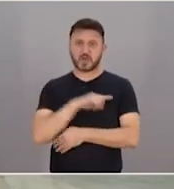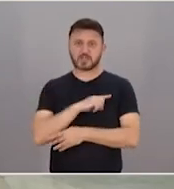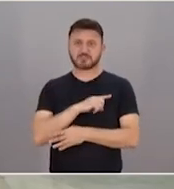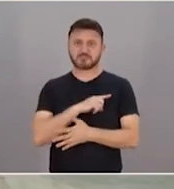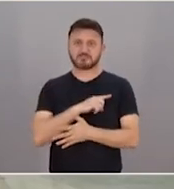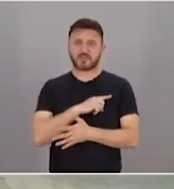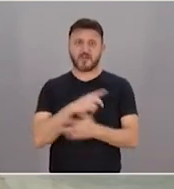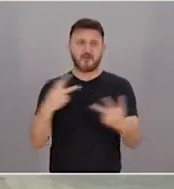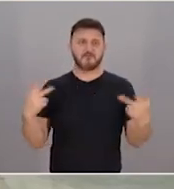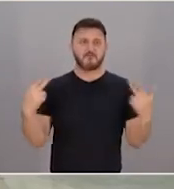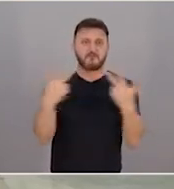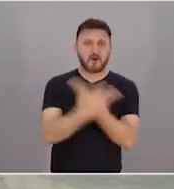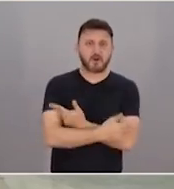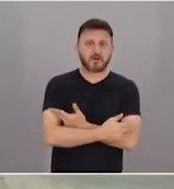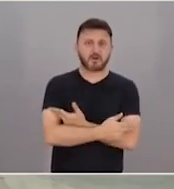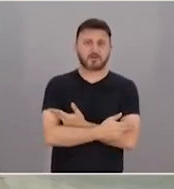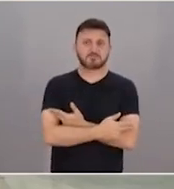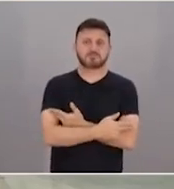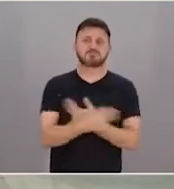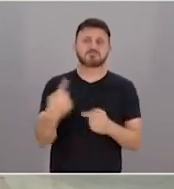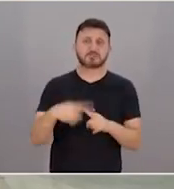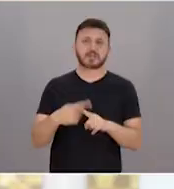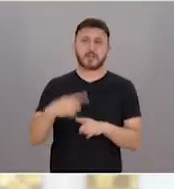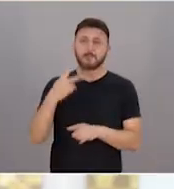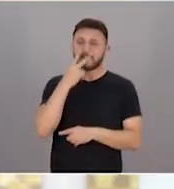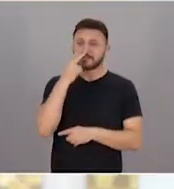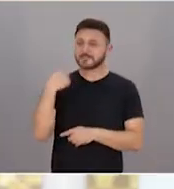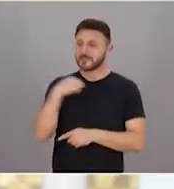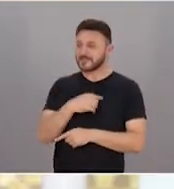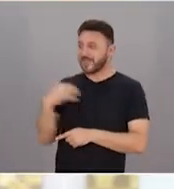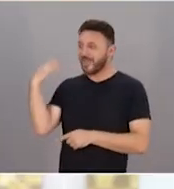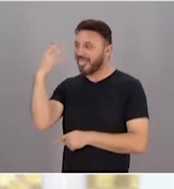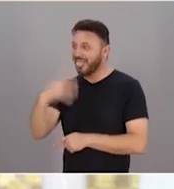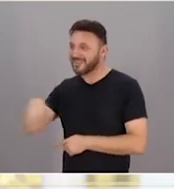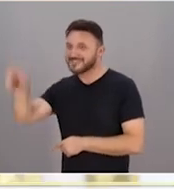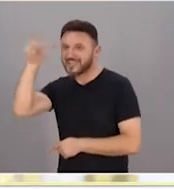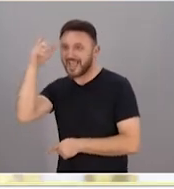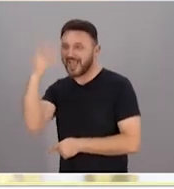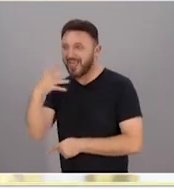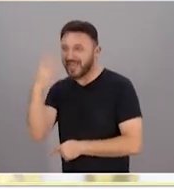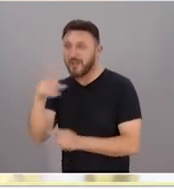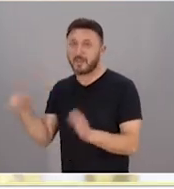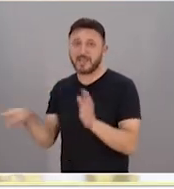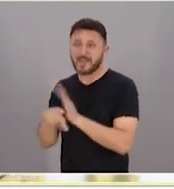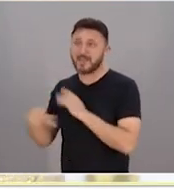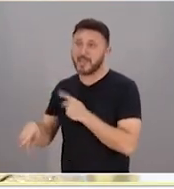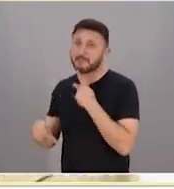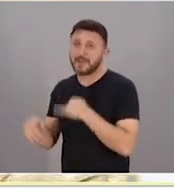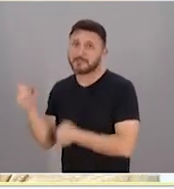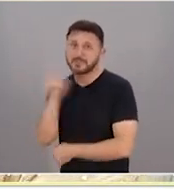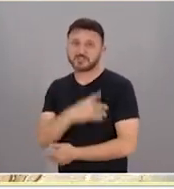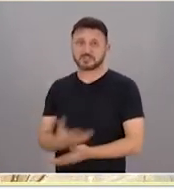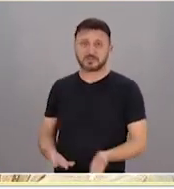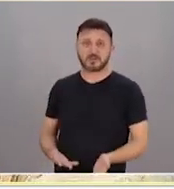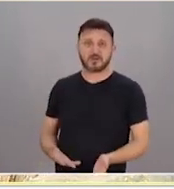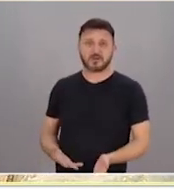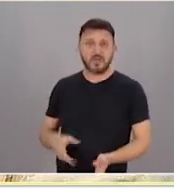mentira, que construamos a paz, e uma paz vem pela comunicação.